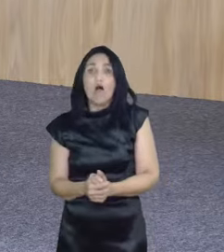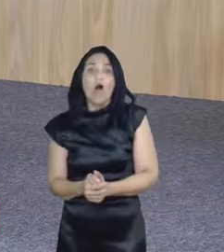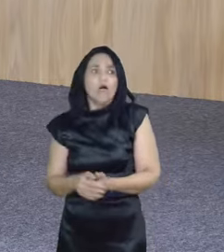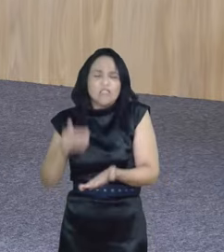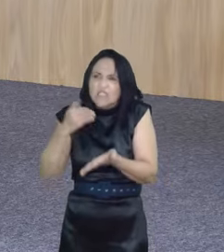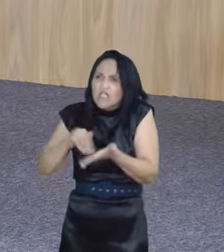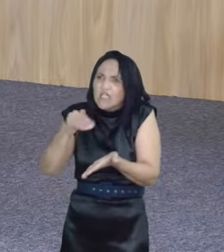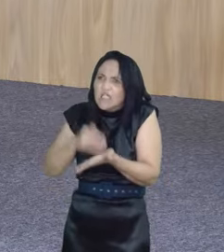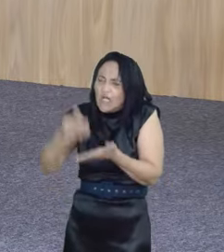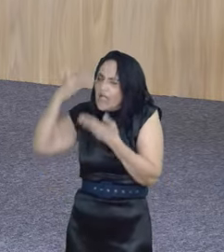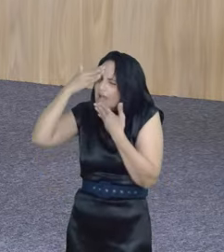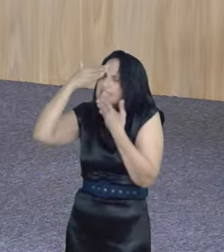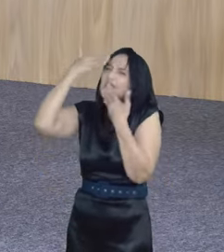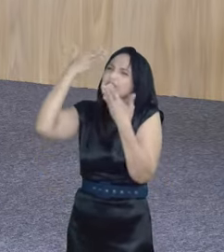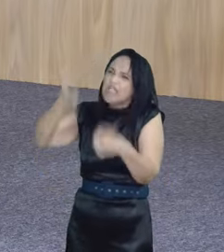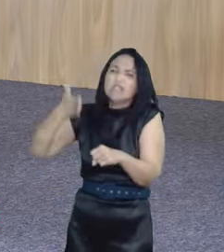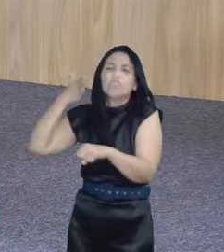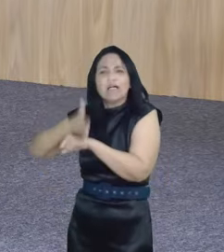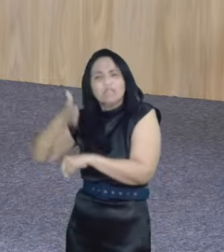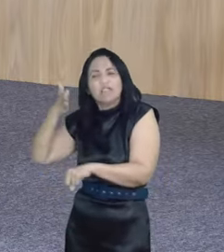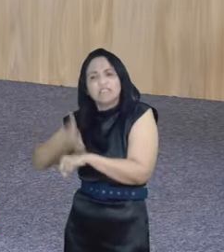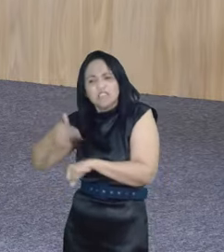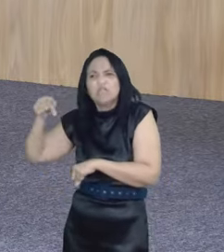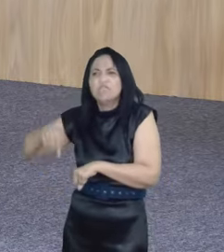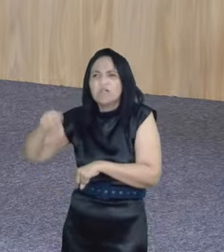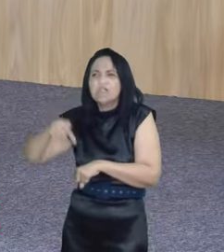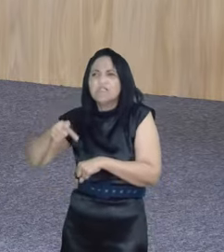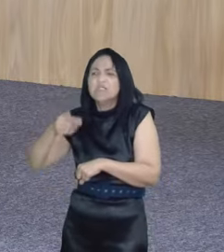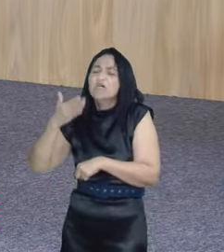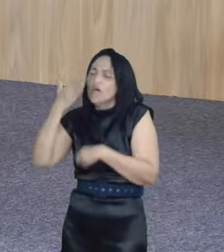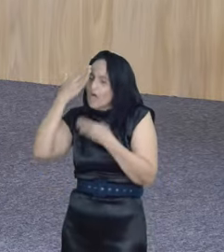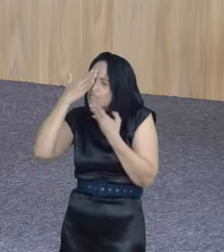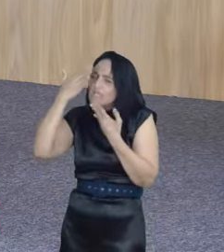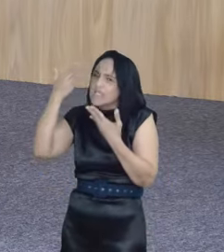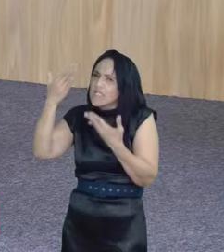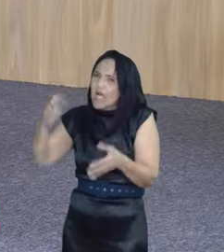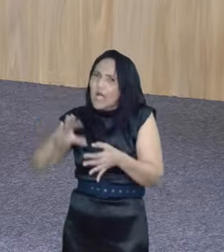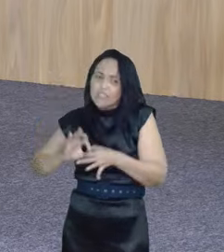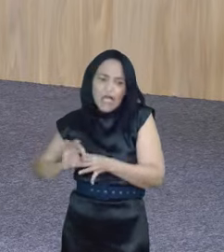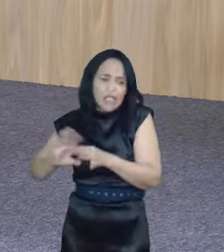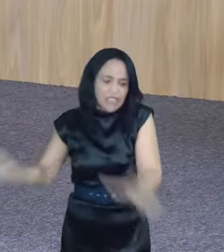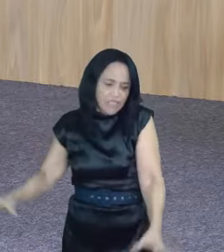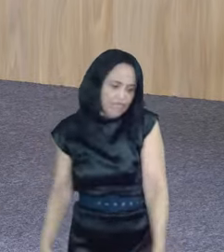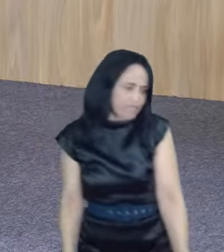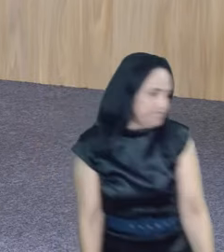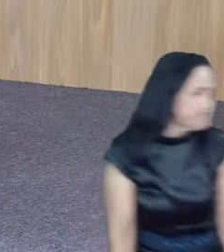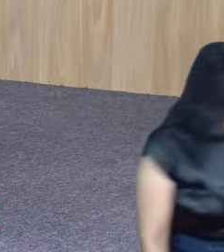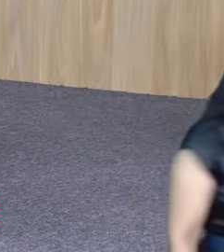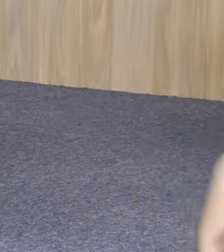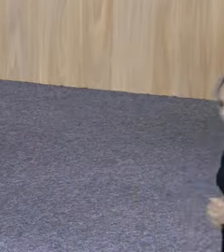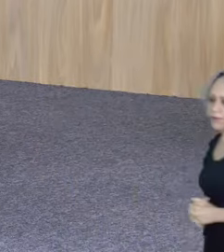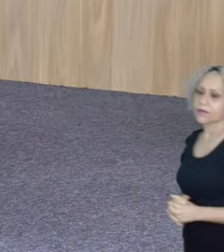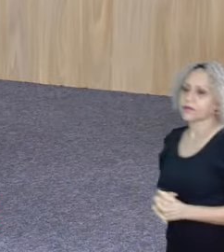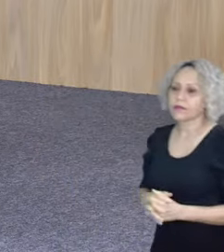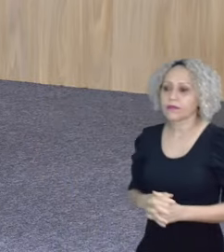muito sua participação mais uma vez aqui com a gente. Esse espaço segue aberto para a Secretaria de Organização. Volte sempre